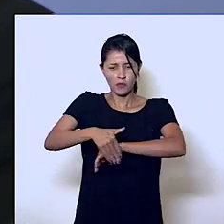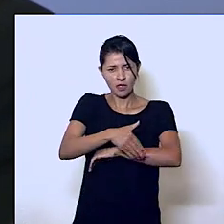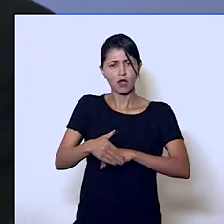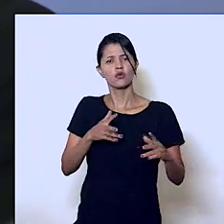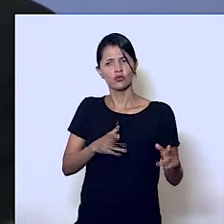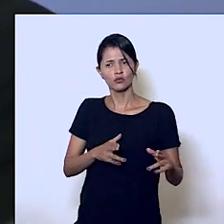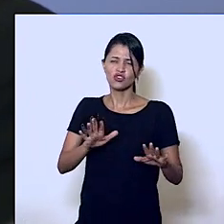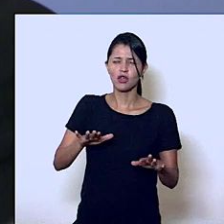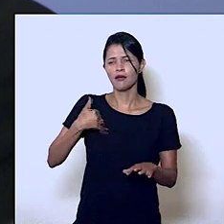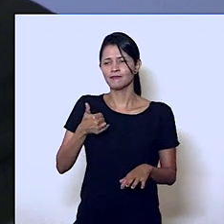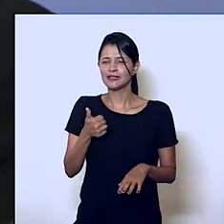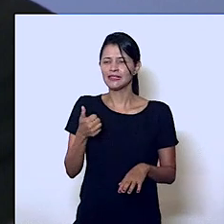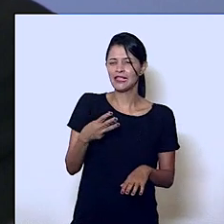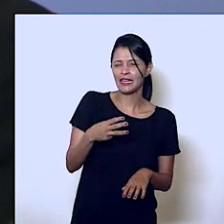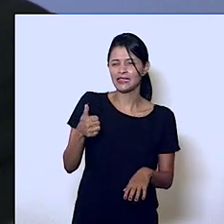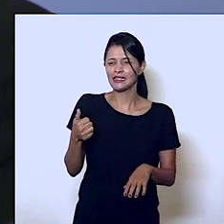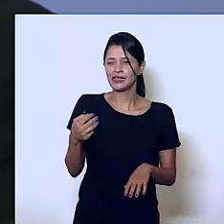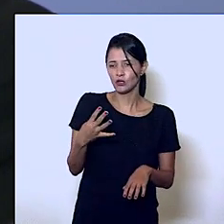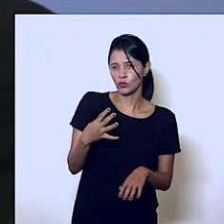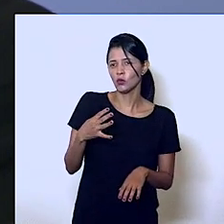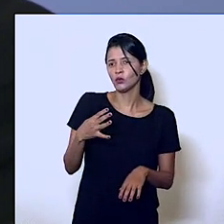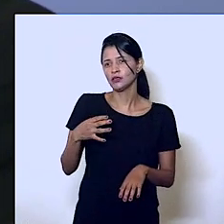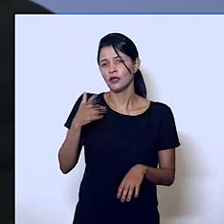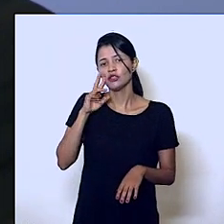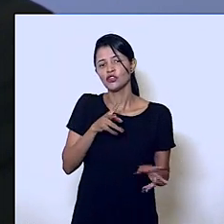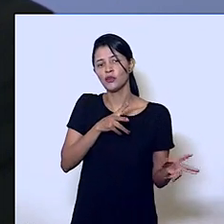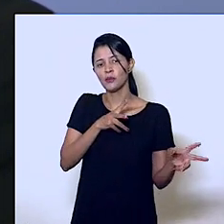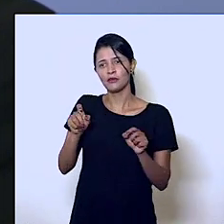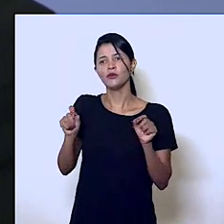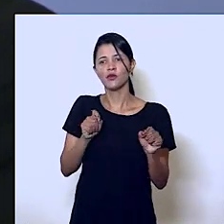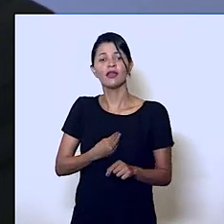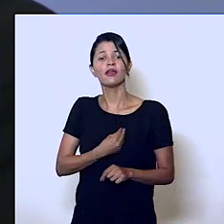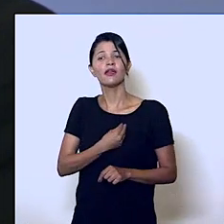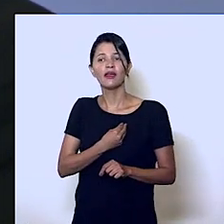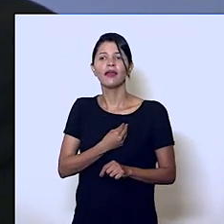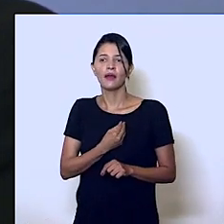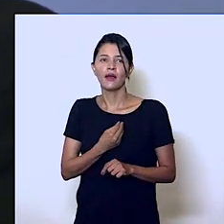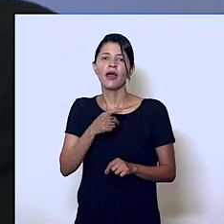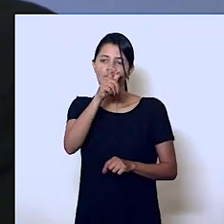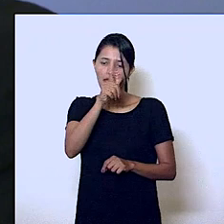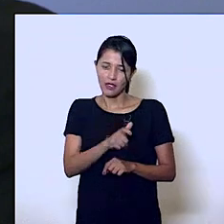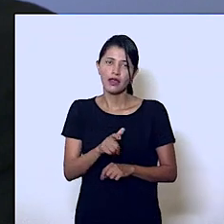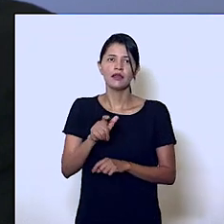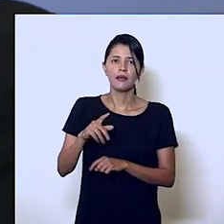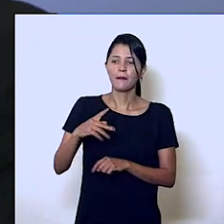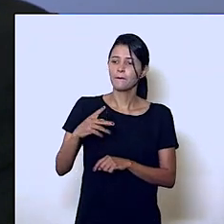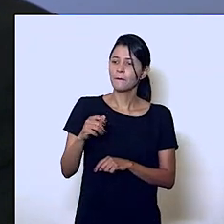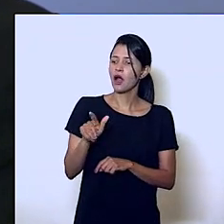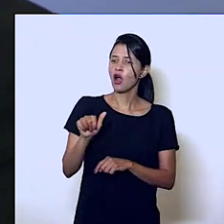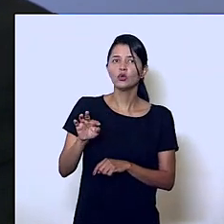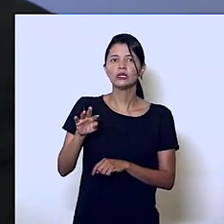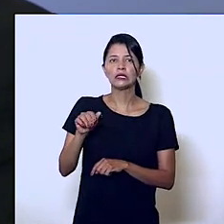anos nós podíamos ver a presença imponente do embaixador Paulo Tarso e de Dona Lúcia, e da força, do vigor